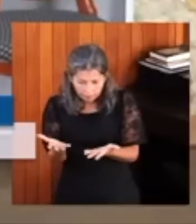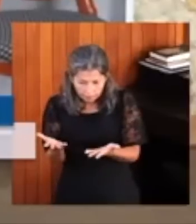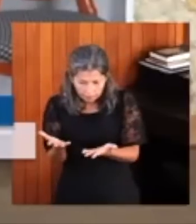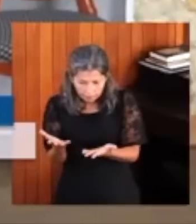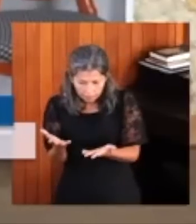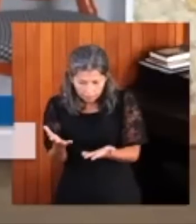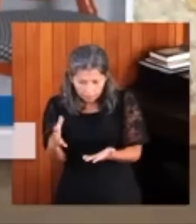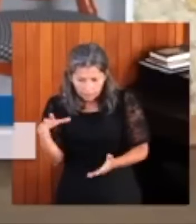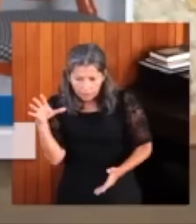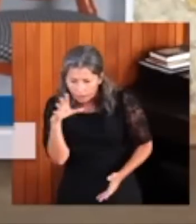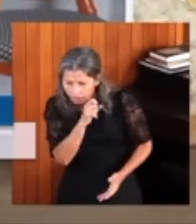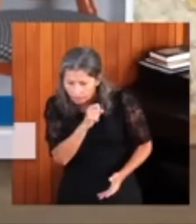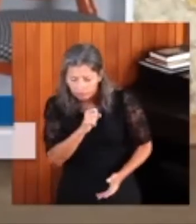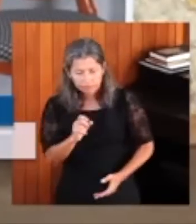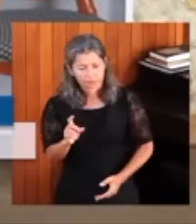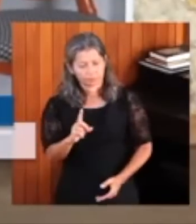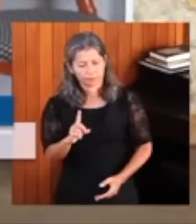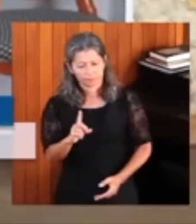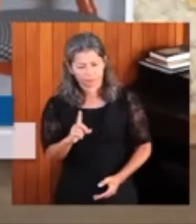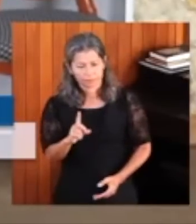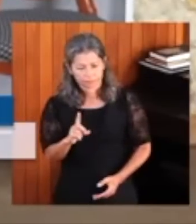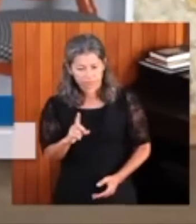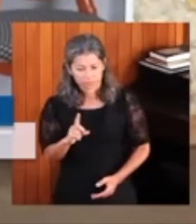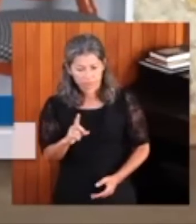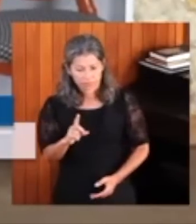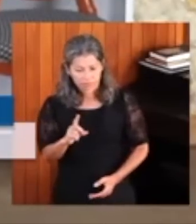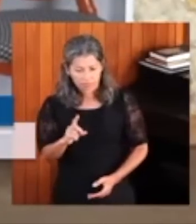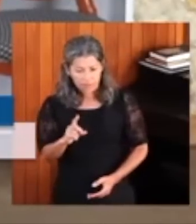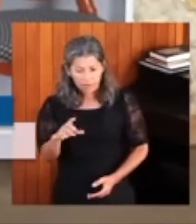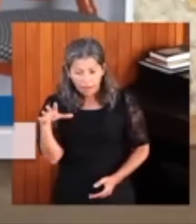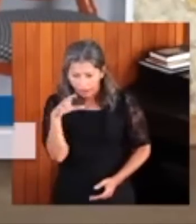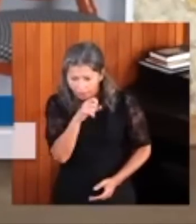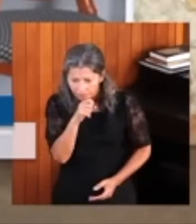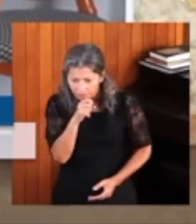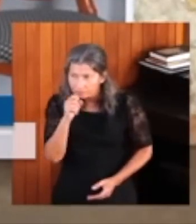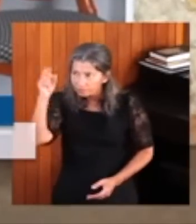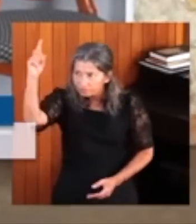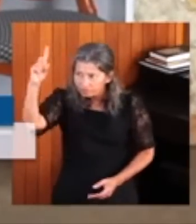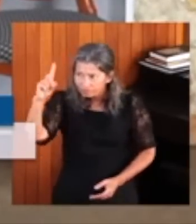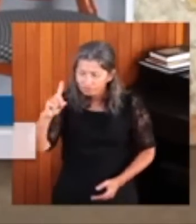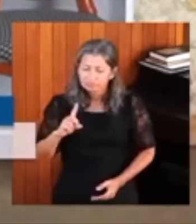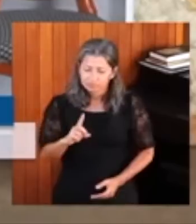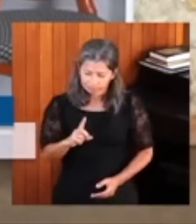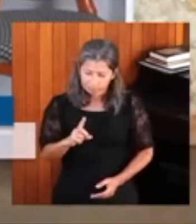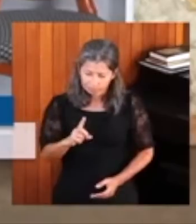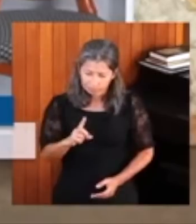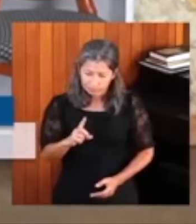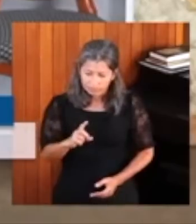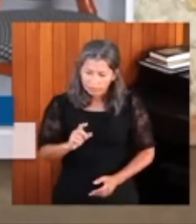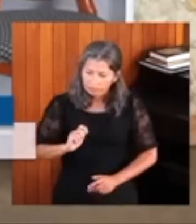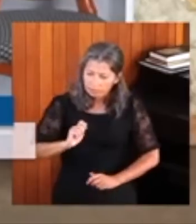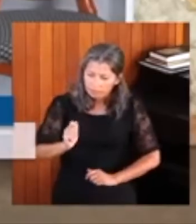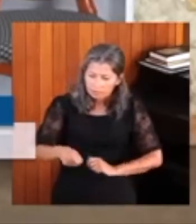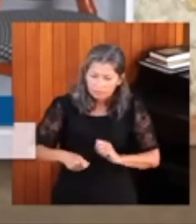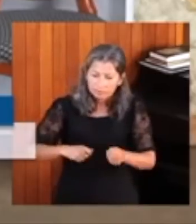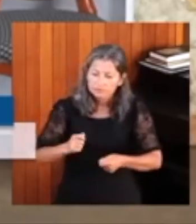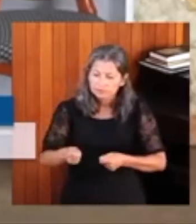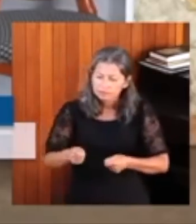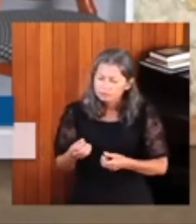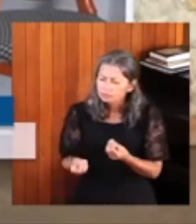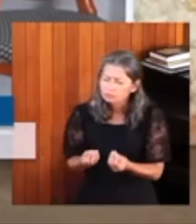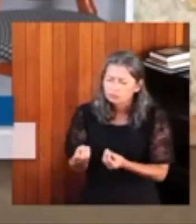as profecias, ele diz: eu venho sem demora. E aqui nós vemos os sinais do tempo do fim, né, que marcam o começo do tempo do